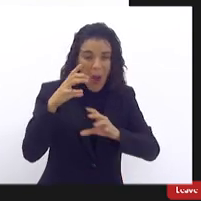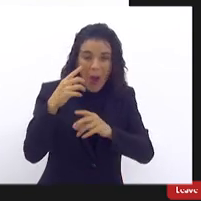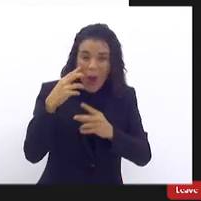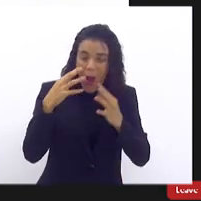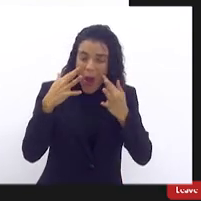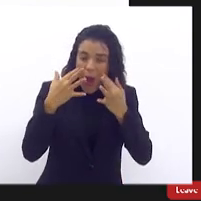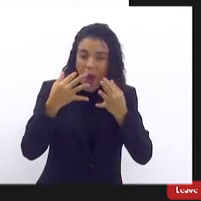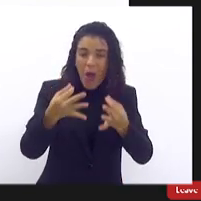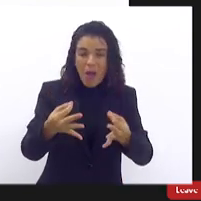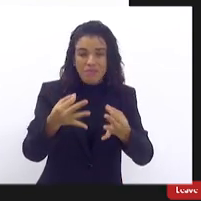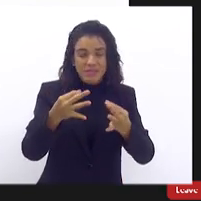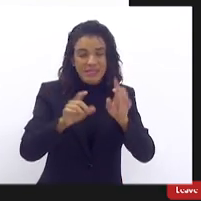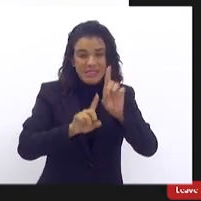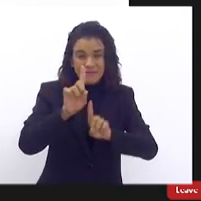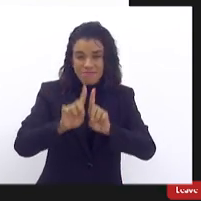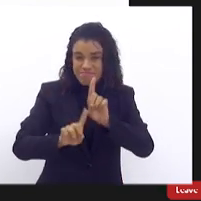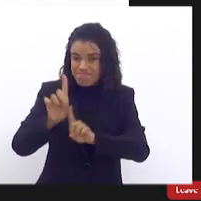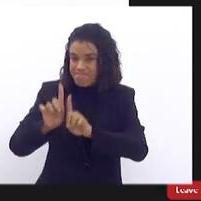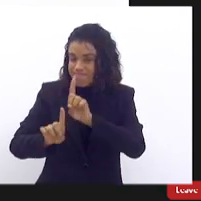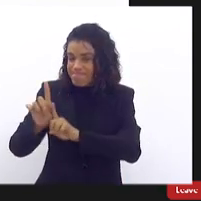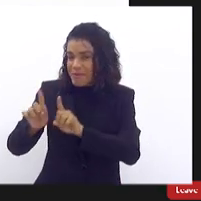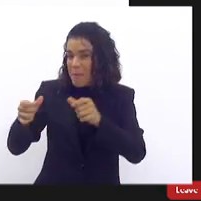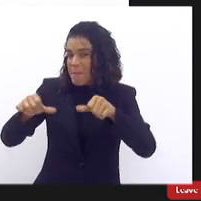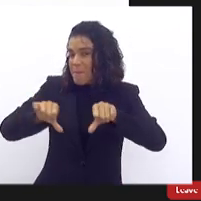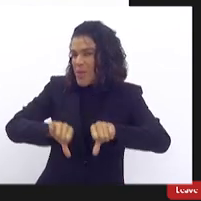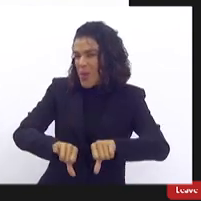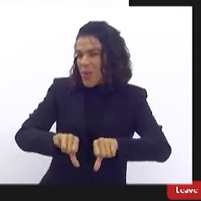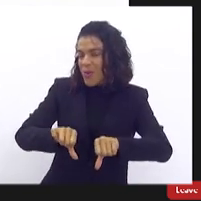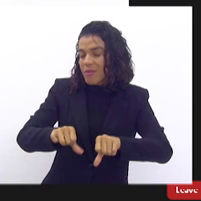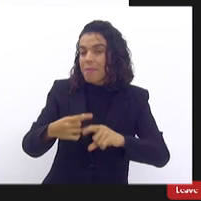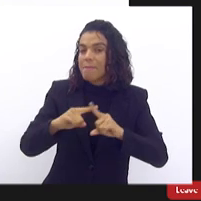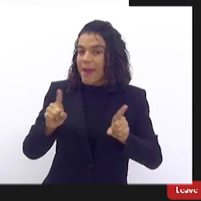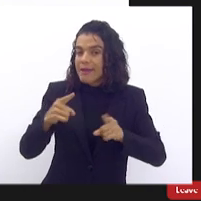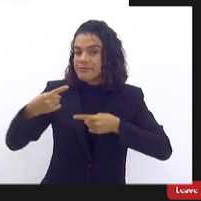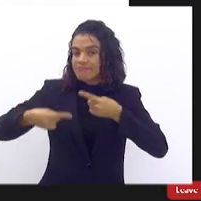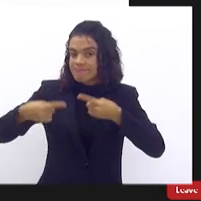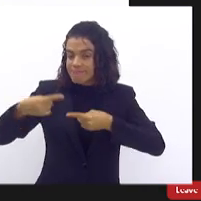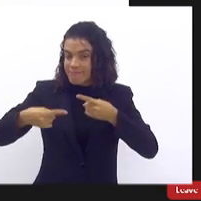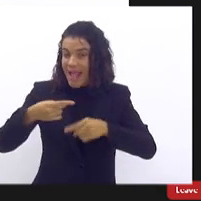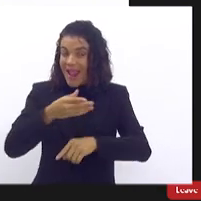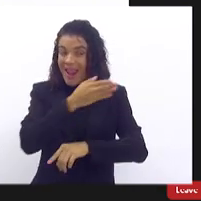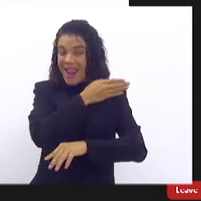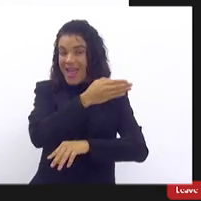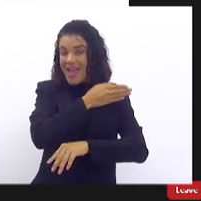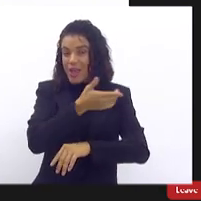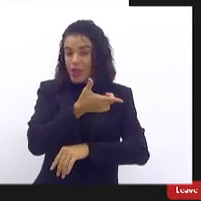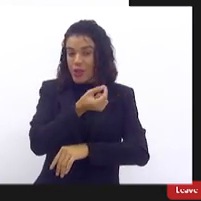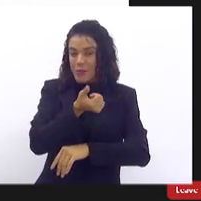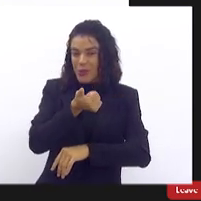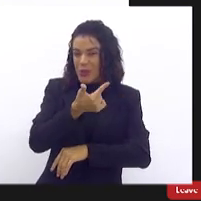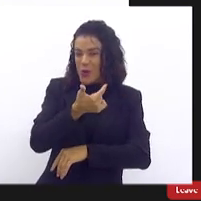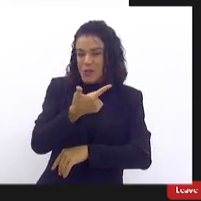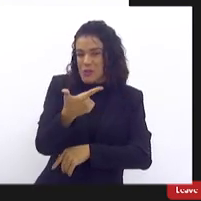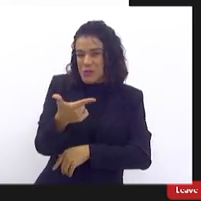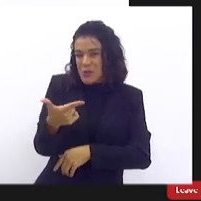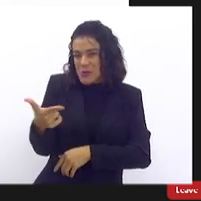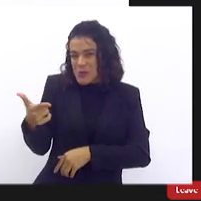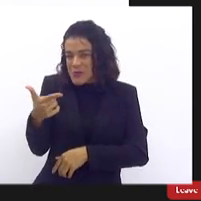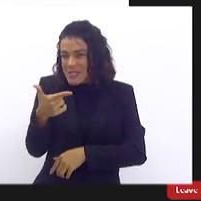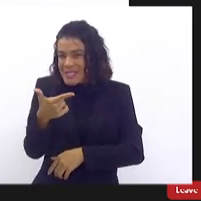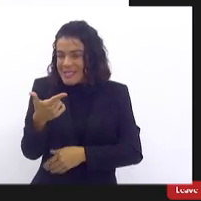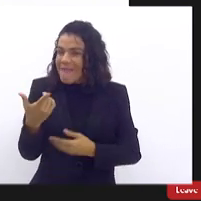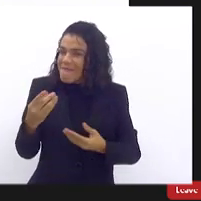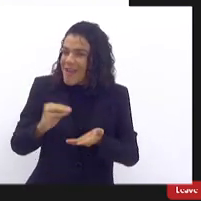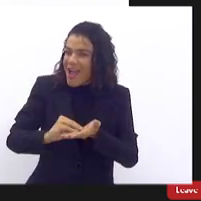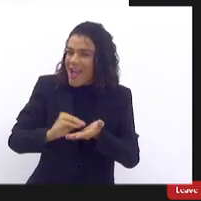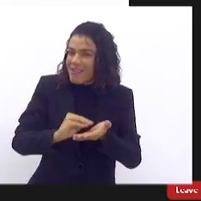a gente teve um avanço, uma densificação muito grande no debate. A gente lá em 2012, eu já estava pesquisando esse assunto, tinha muito esse